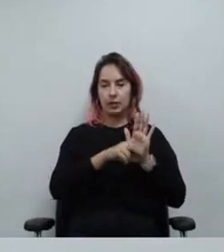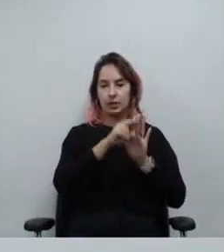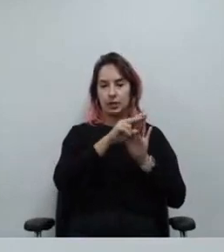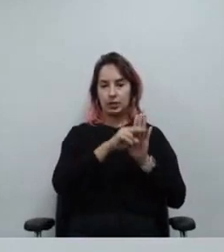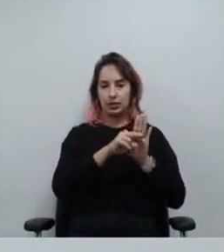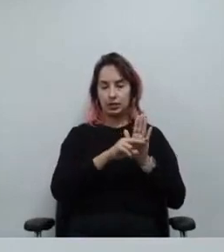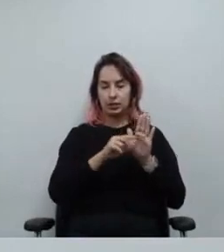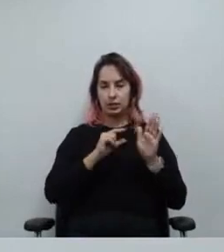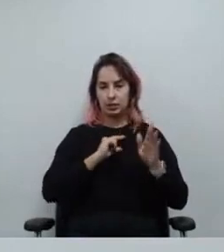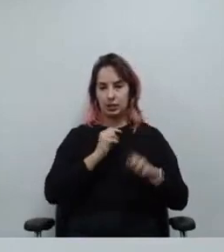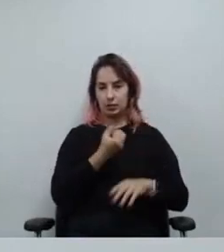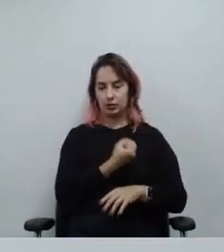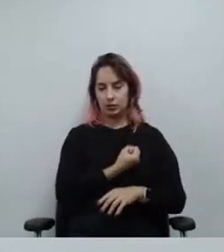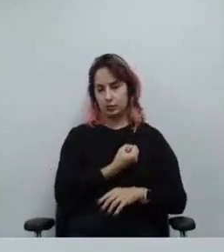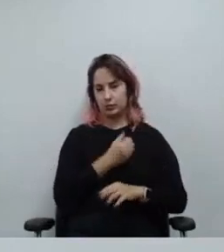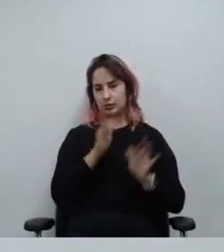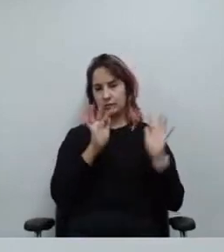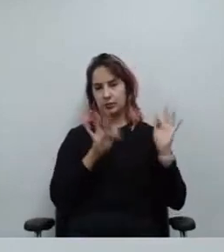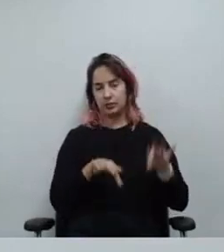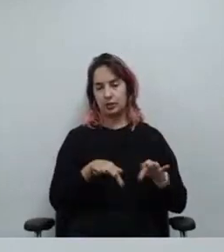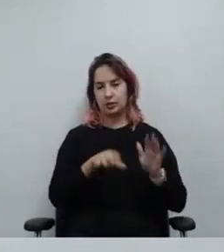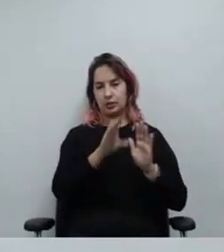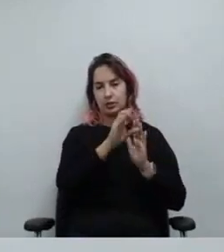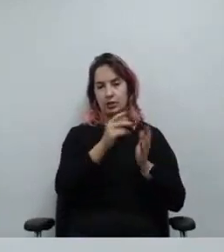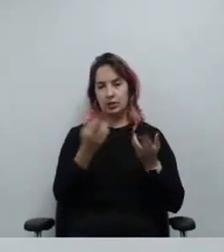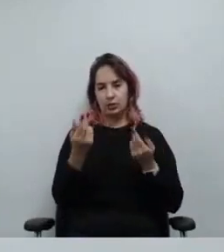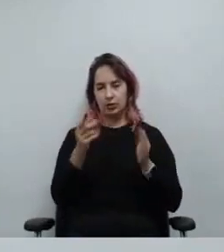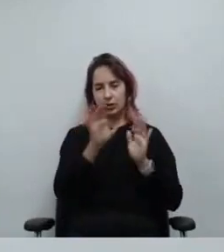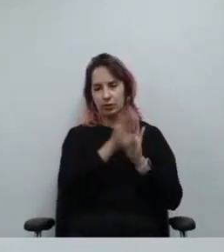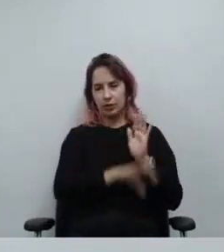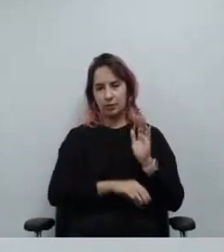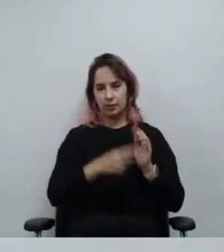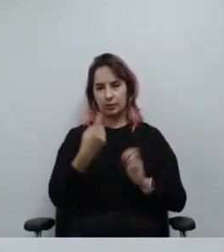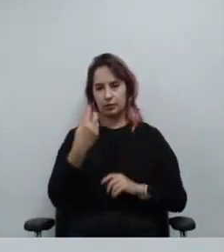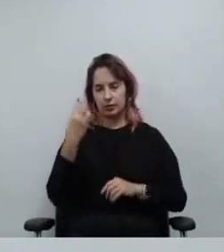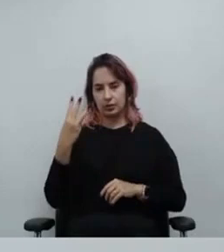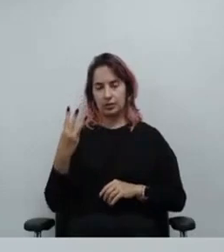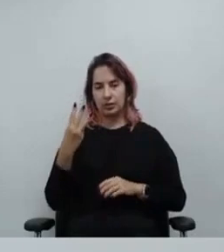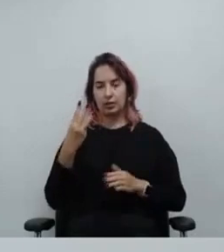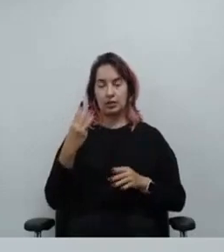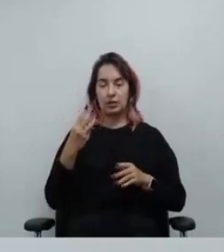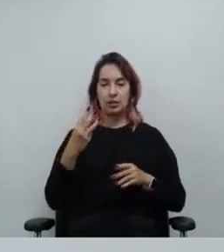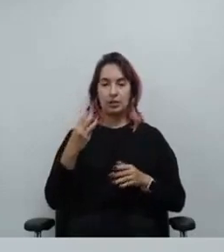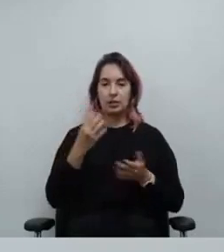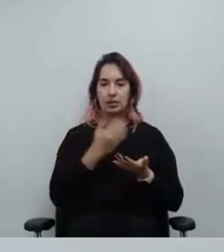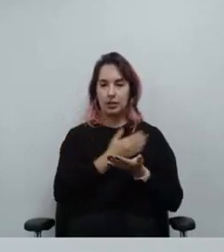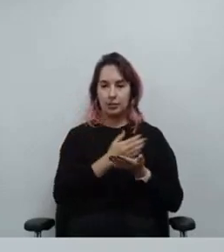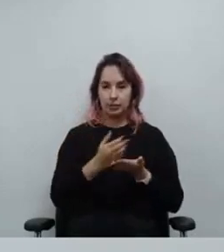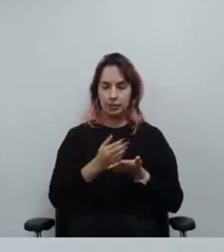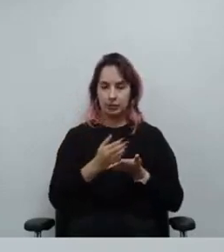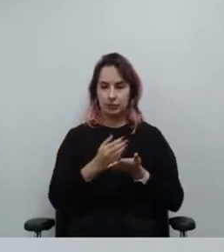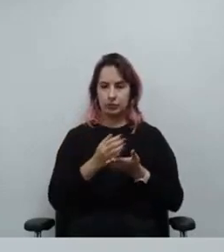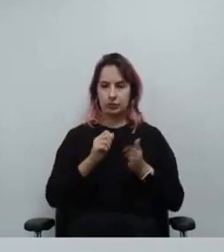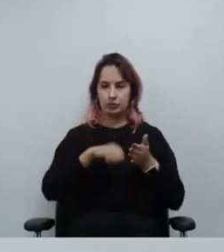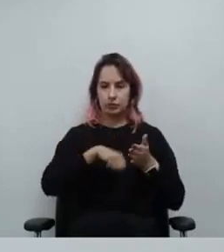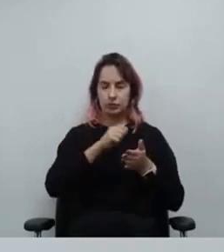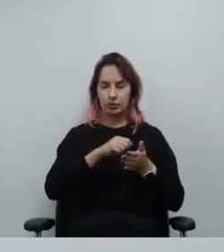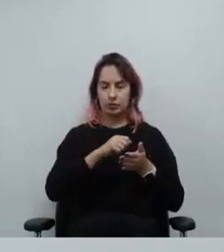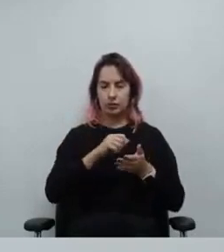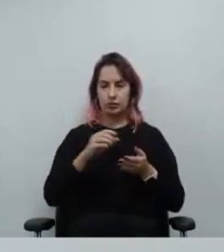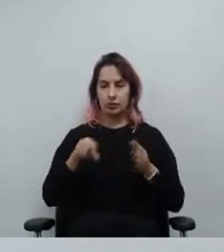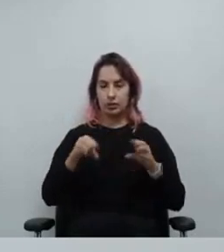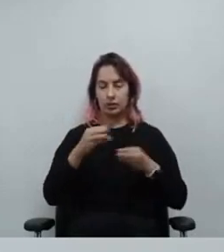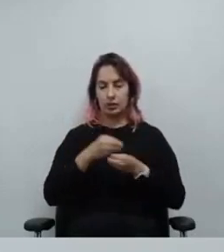contendo a pontuação final conforme o capítulo 13 no edital de abertura de inscrições, por meio do anexo único deste